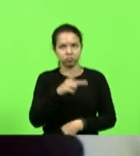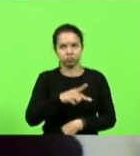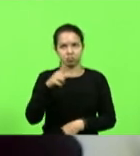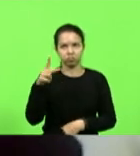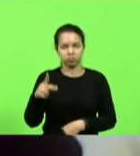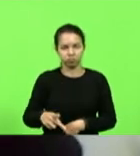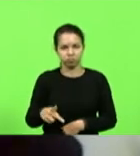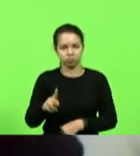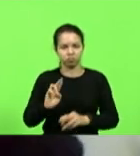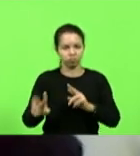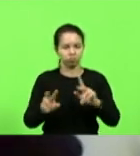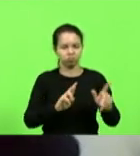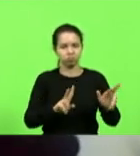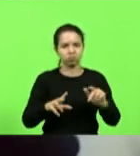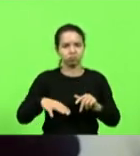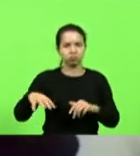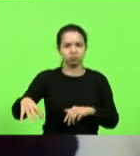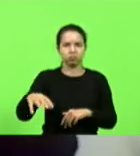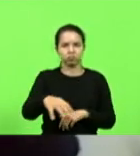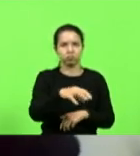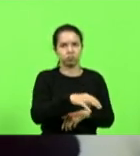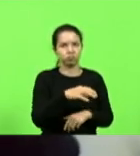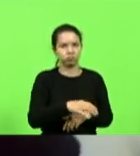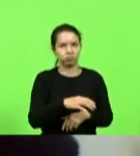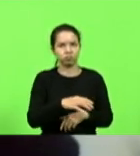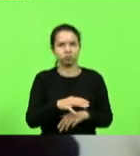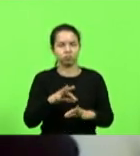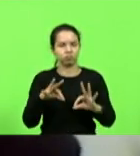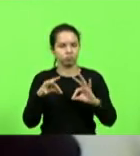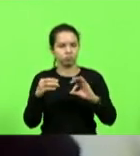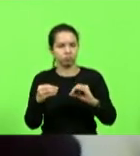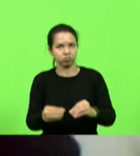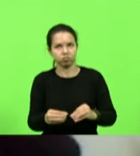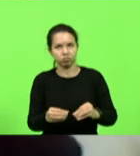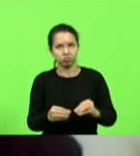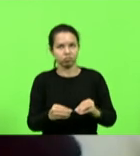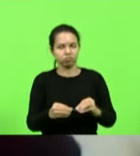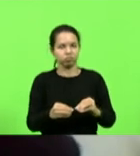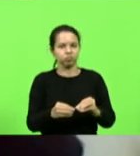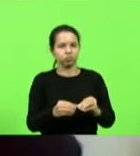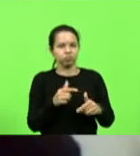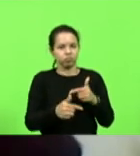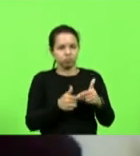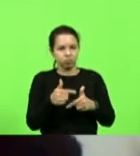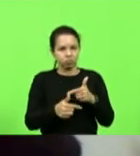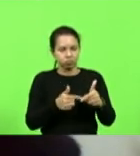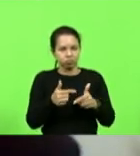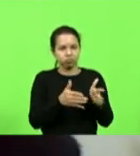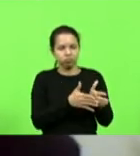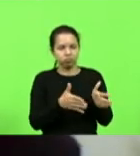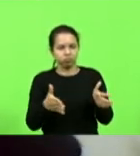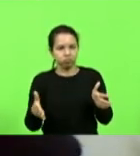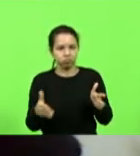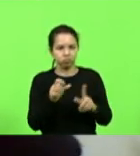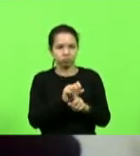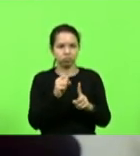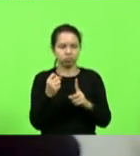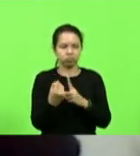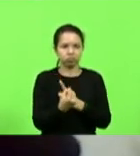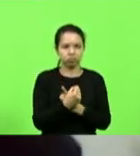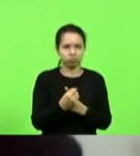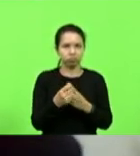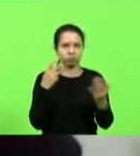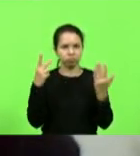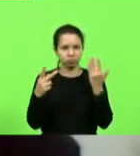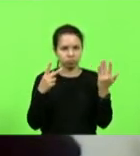de diferentes áreas, de compreender toda essa dimensão humana que o serviço social e a psicologia trazem. Então, aqui